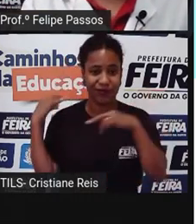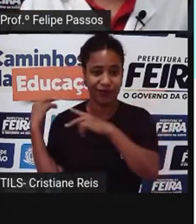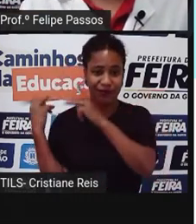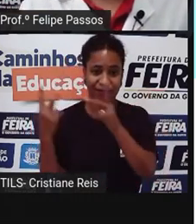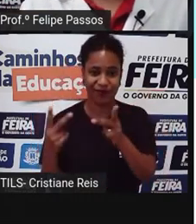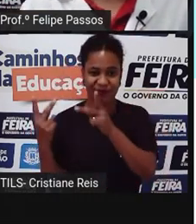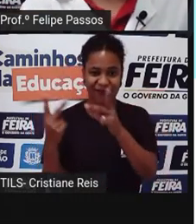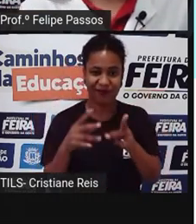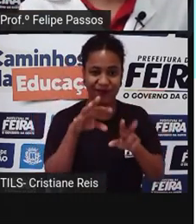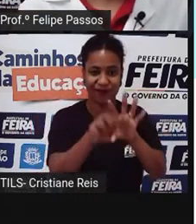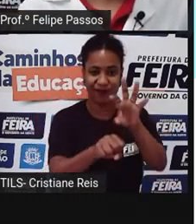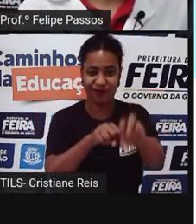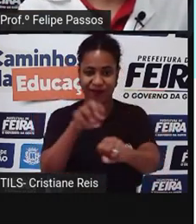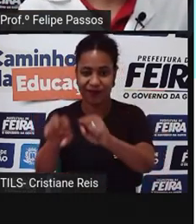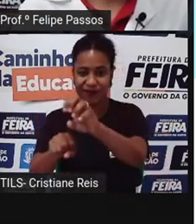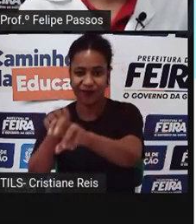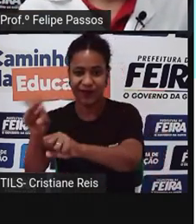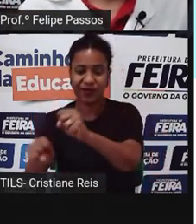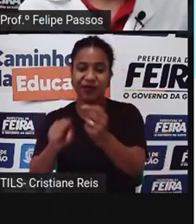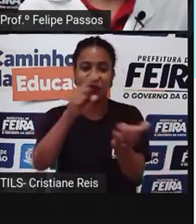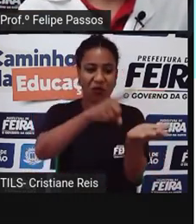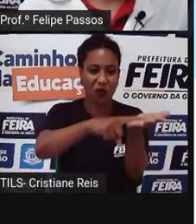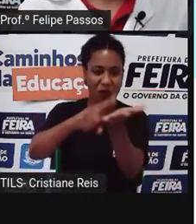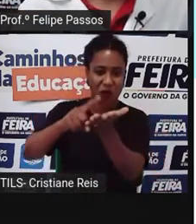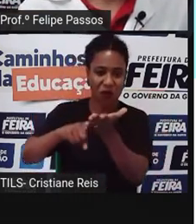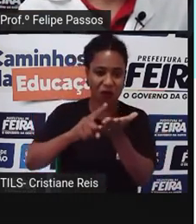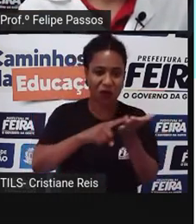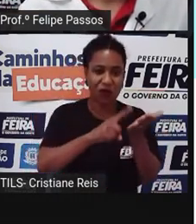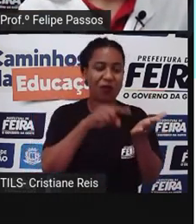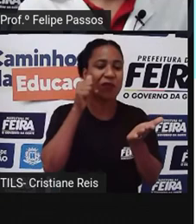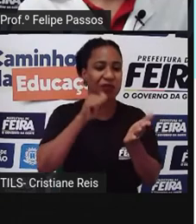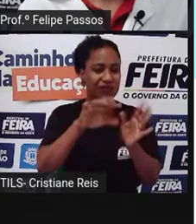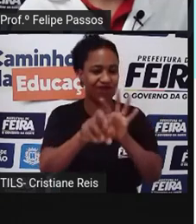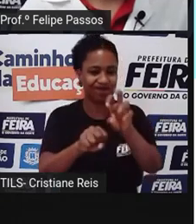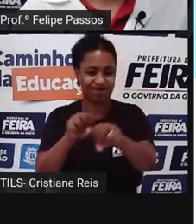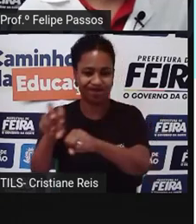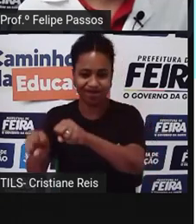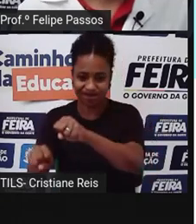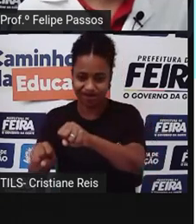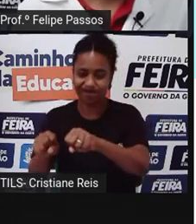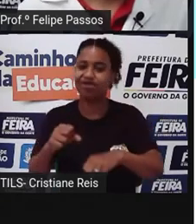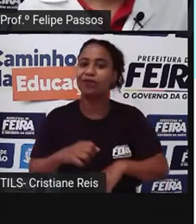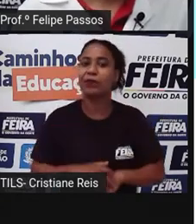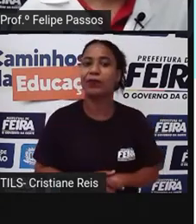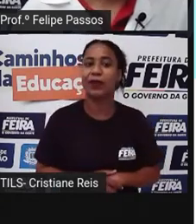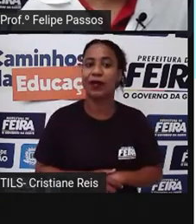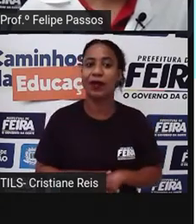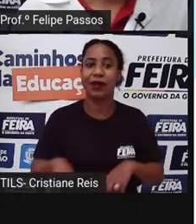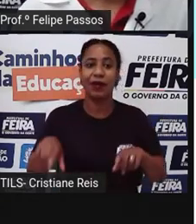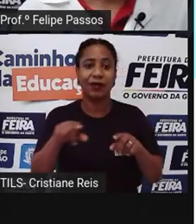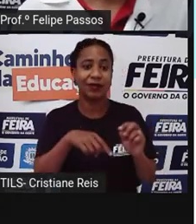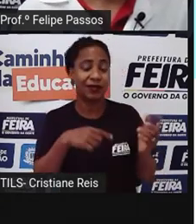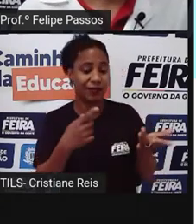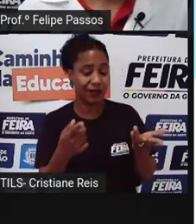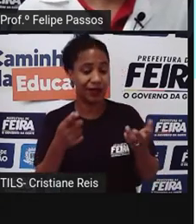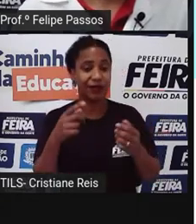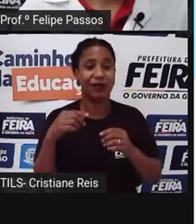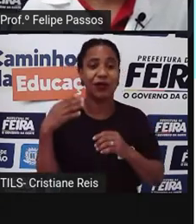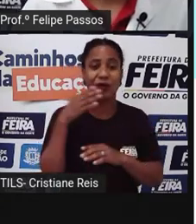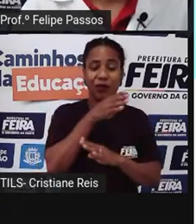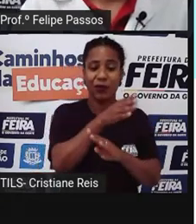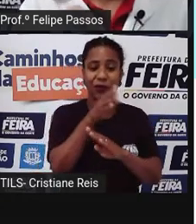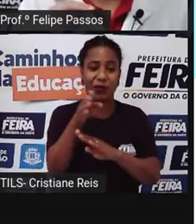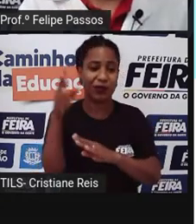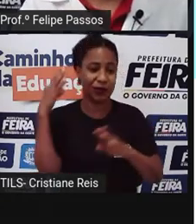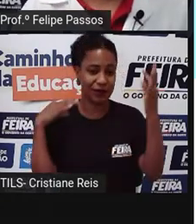com os esquemas contratados. É terrível isso. Exploração sexual infantil no turismo brasileiro. Como podemos